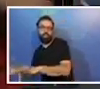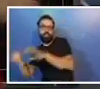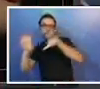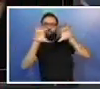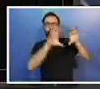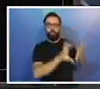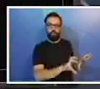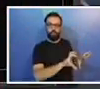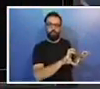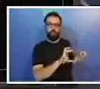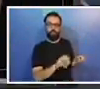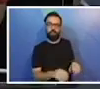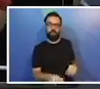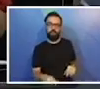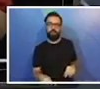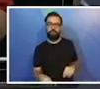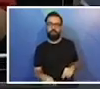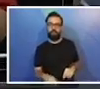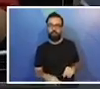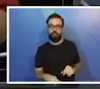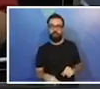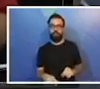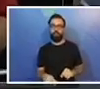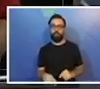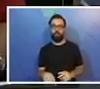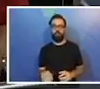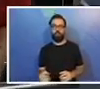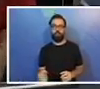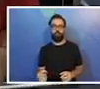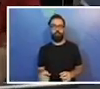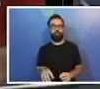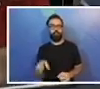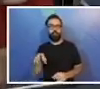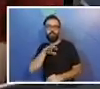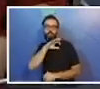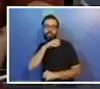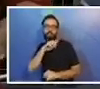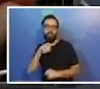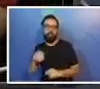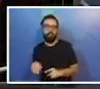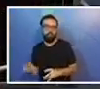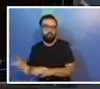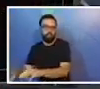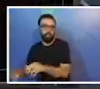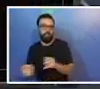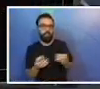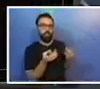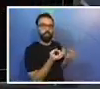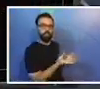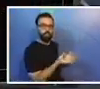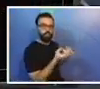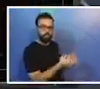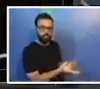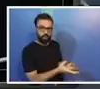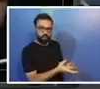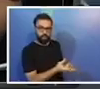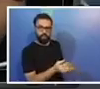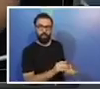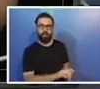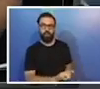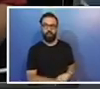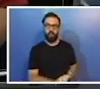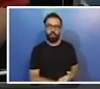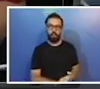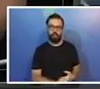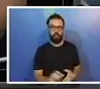do tráfico, como nós falamos, é tirar o animal do habitat natural dele,